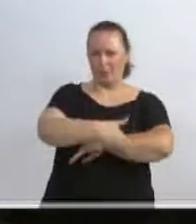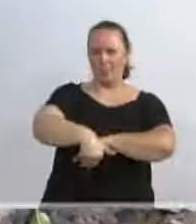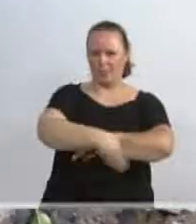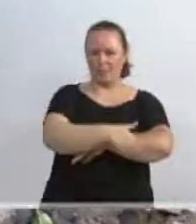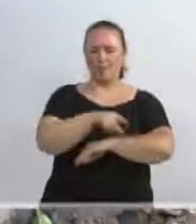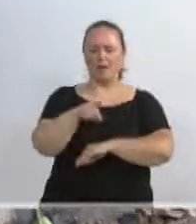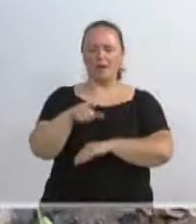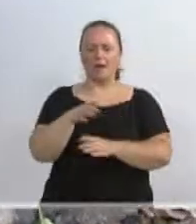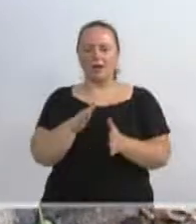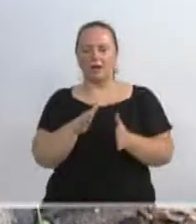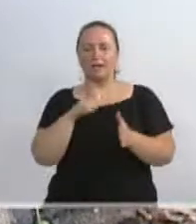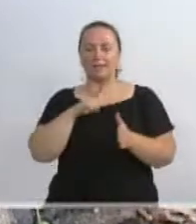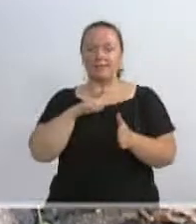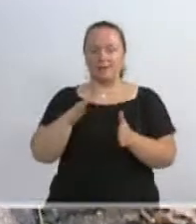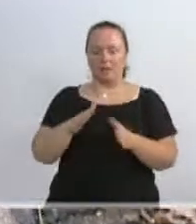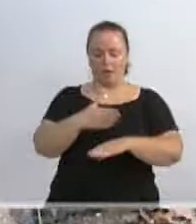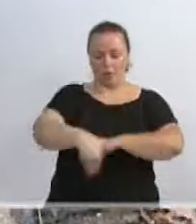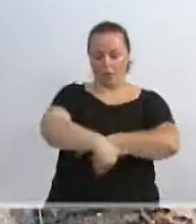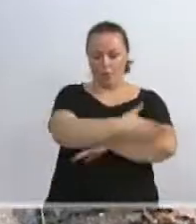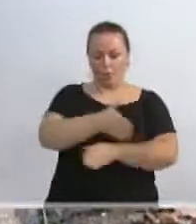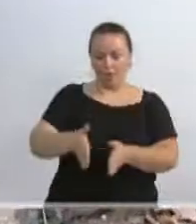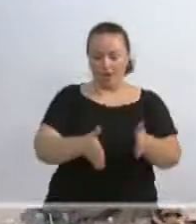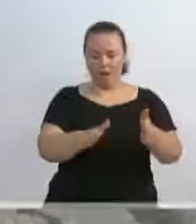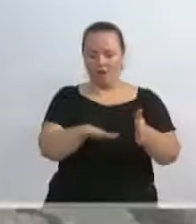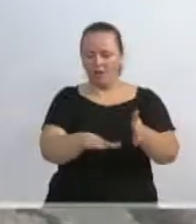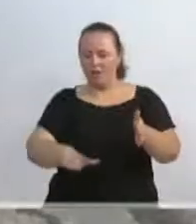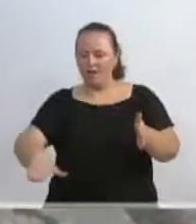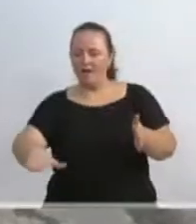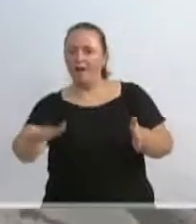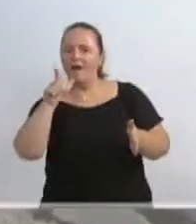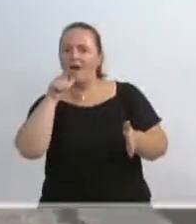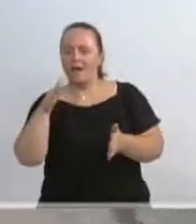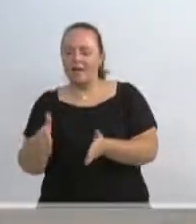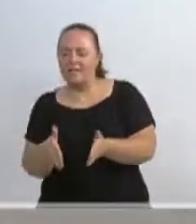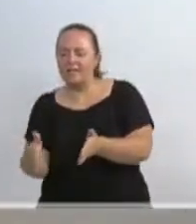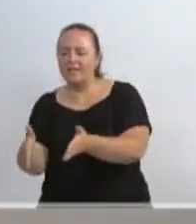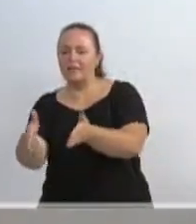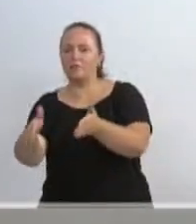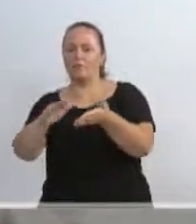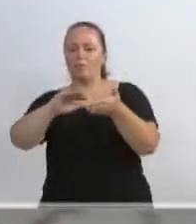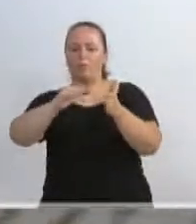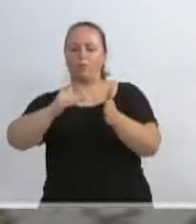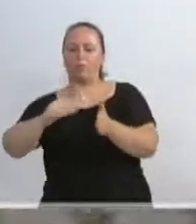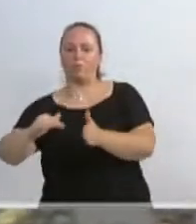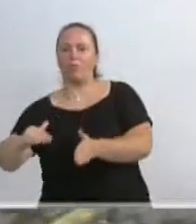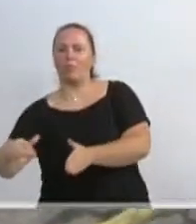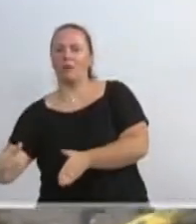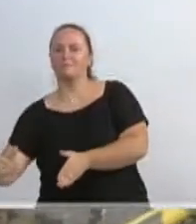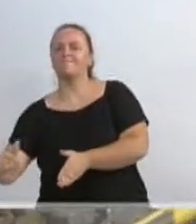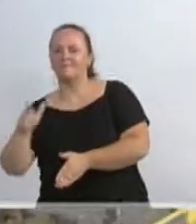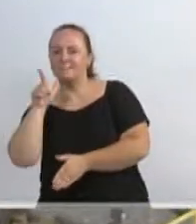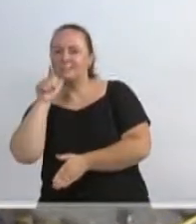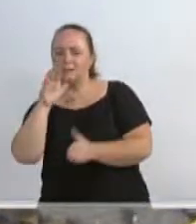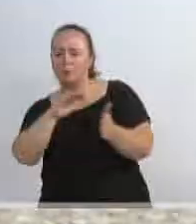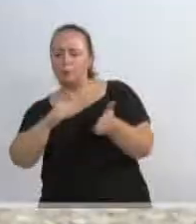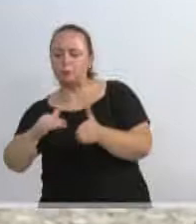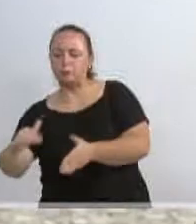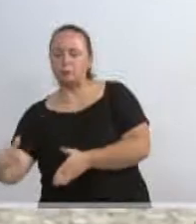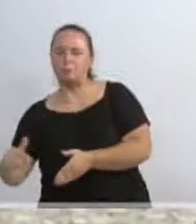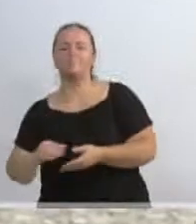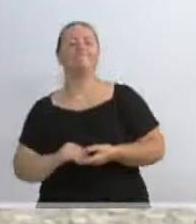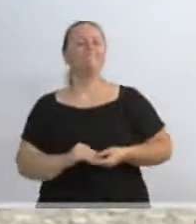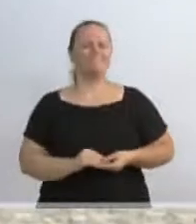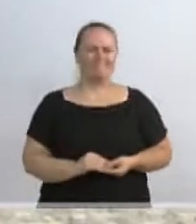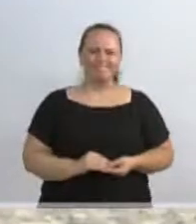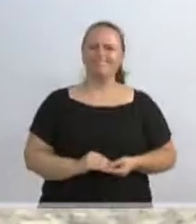toda margeada pelo ribeirão acontecendo acontecendo desbarrancamento e que está causando sérios problemas